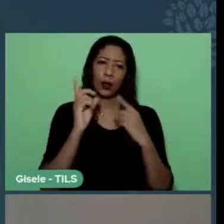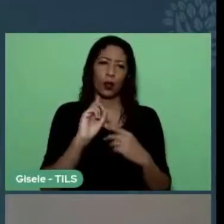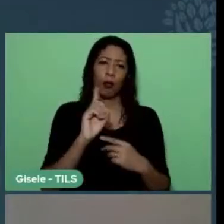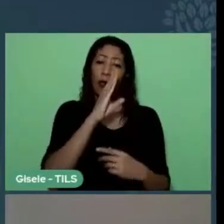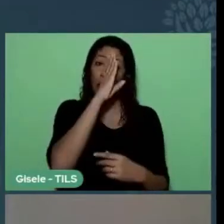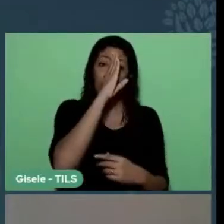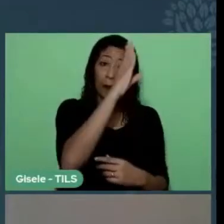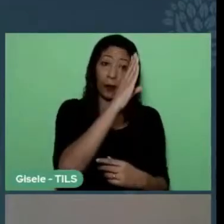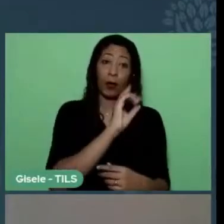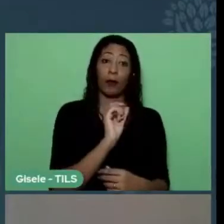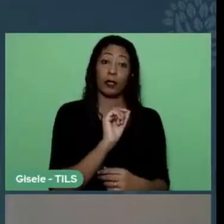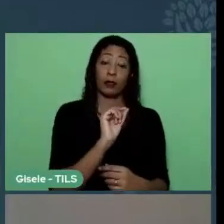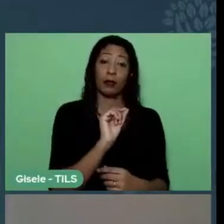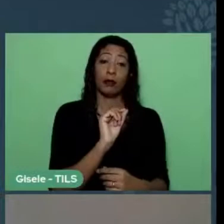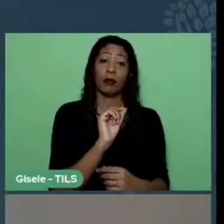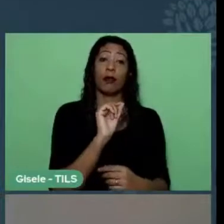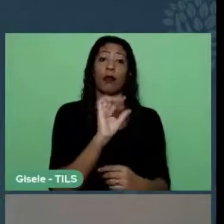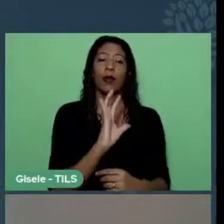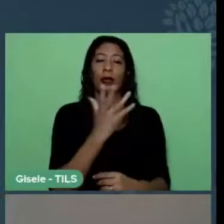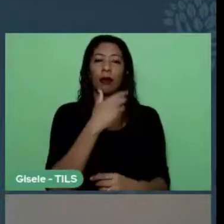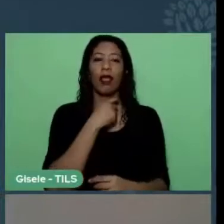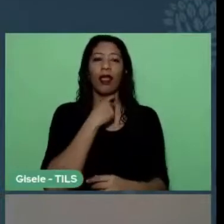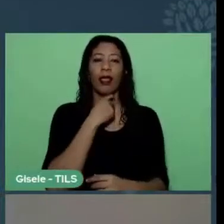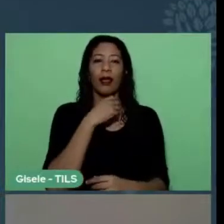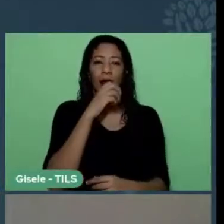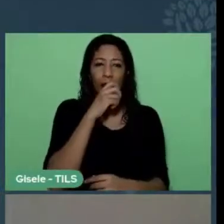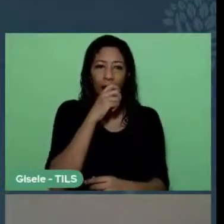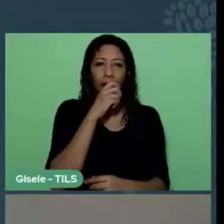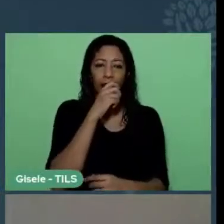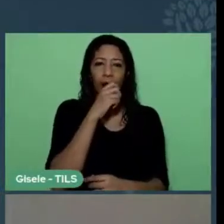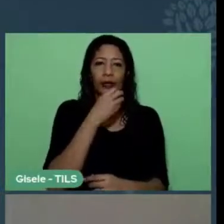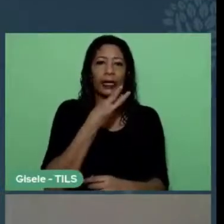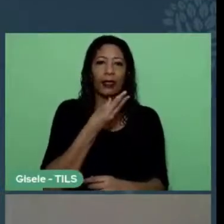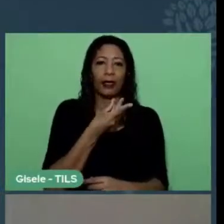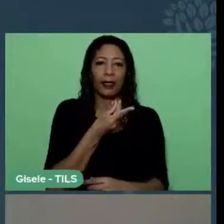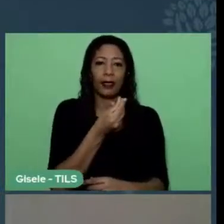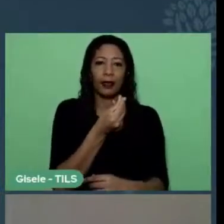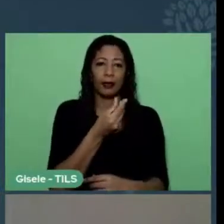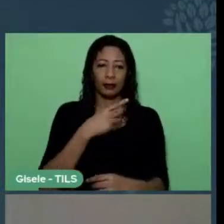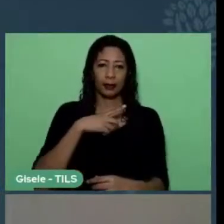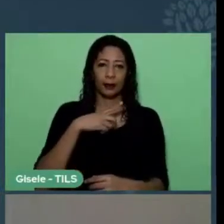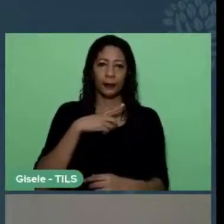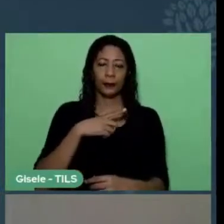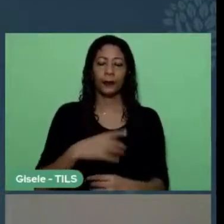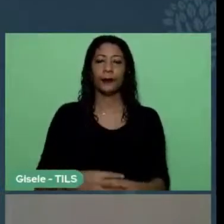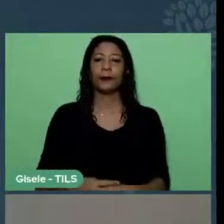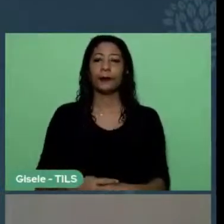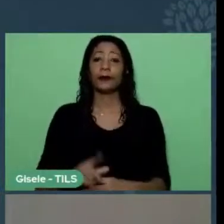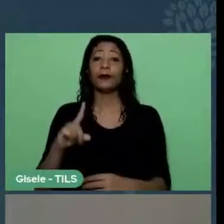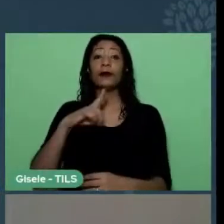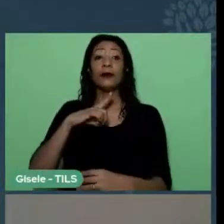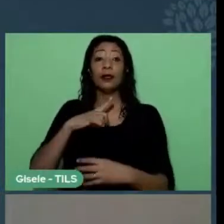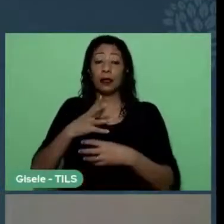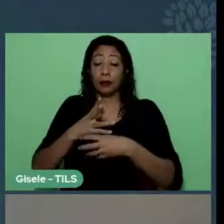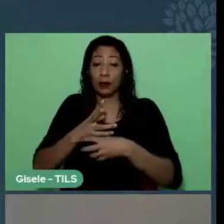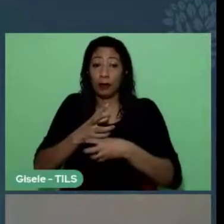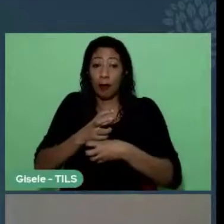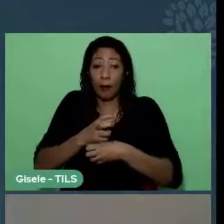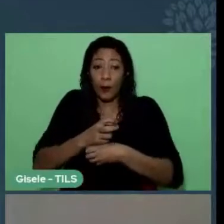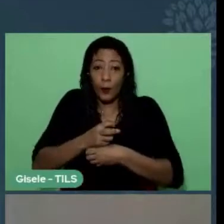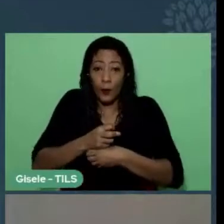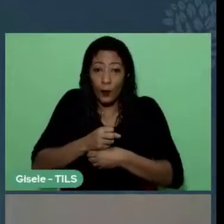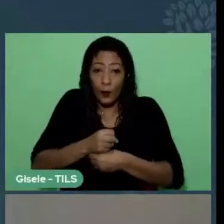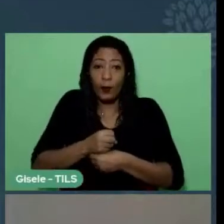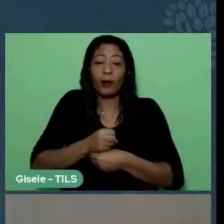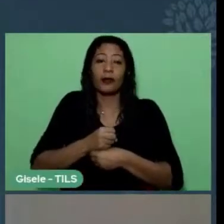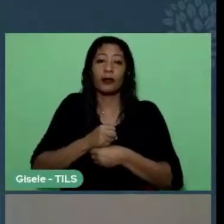principal, mas que às vezes pode ter aquele pigarrozinho, aquela tosse um pouquinho mais carregada. E a gente tem os sintomas de broncoconstricção, que são aqueles